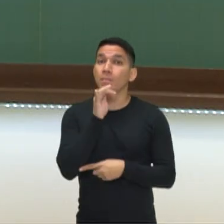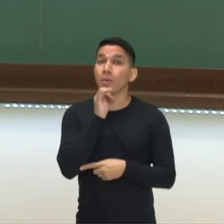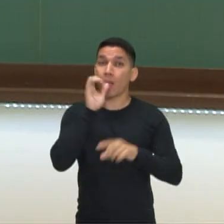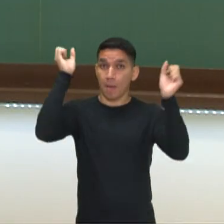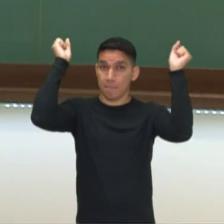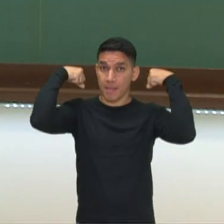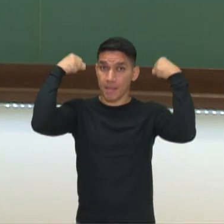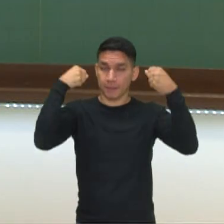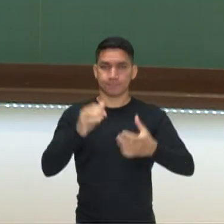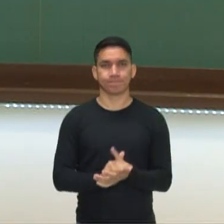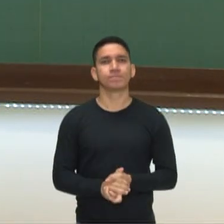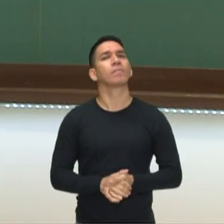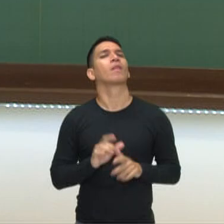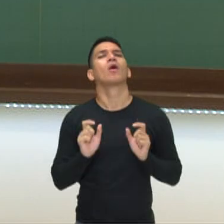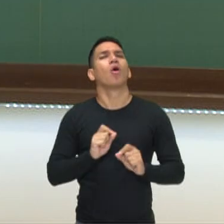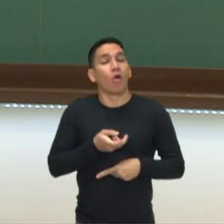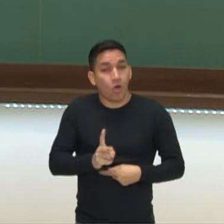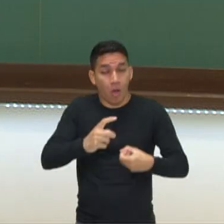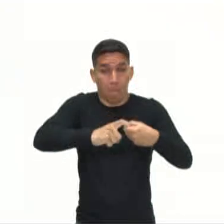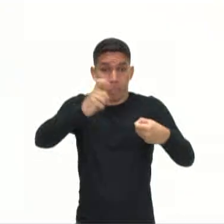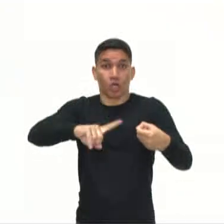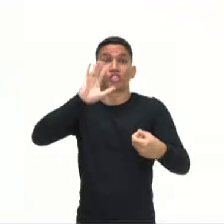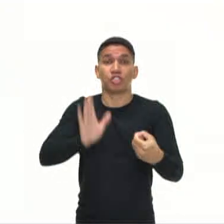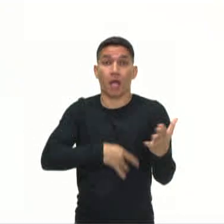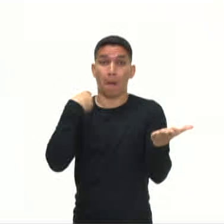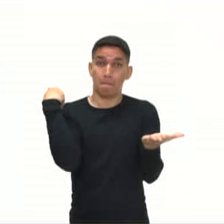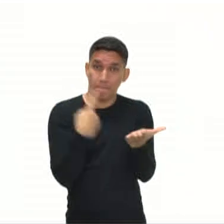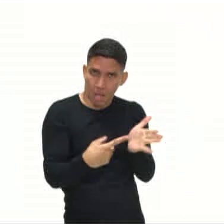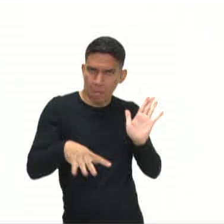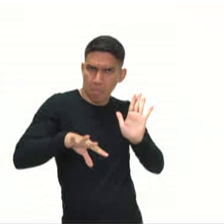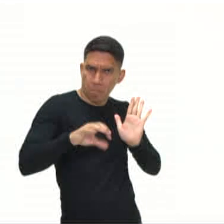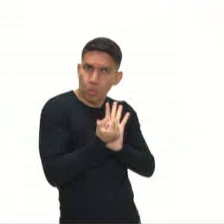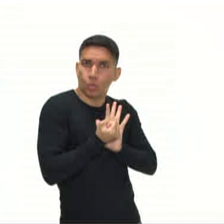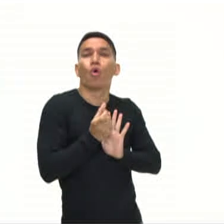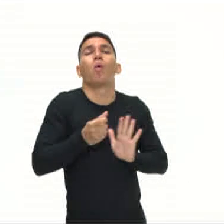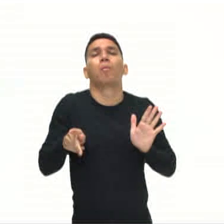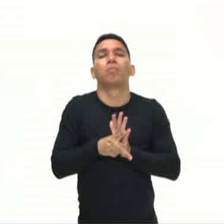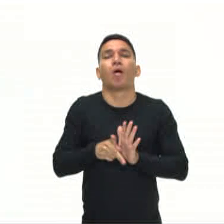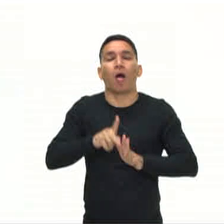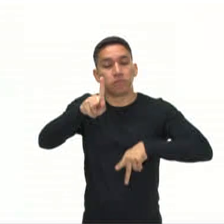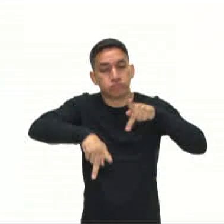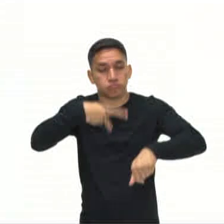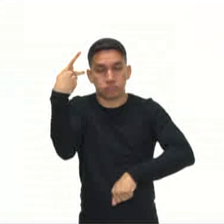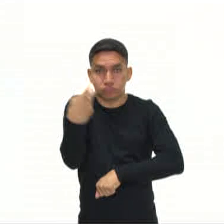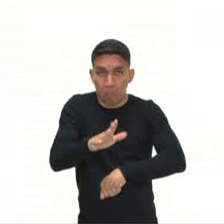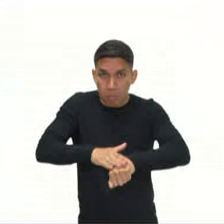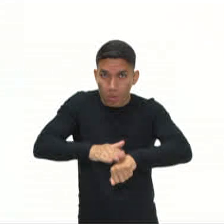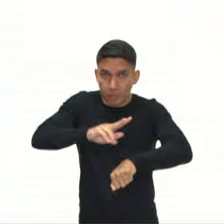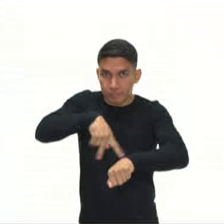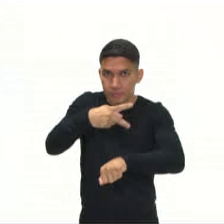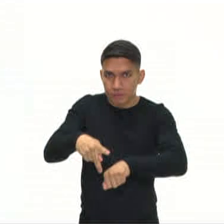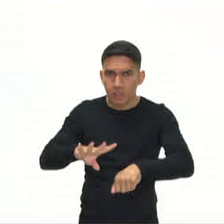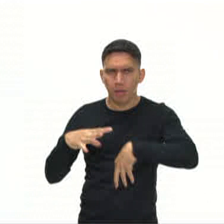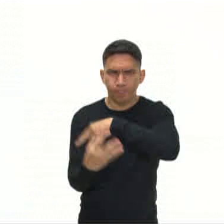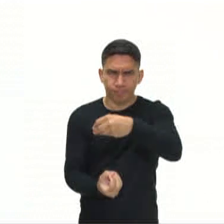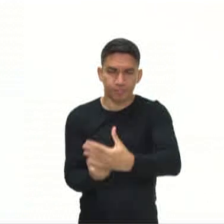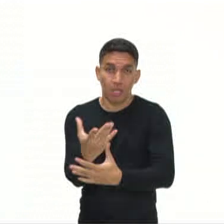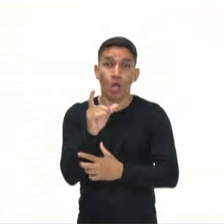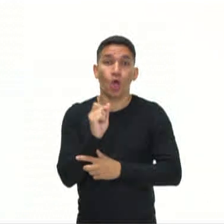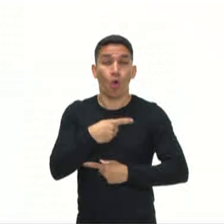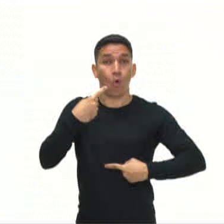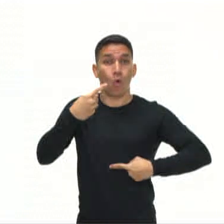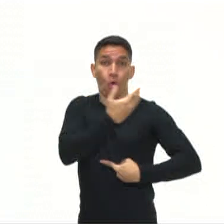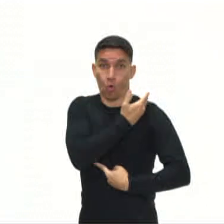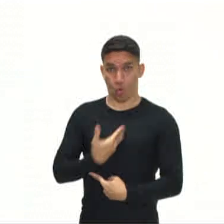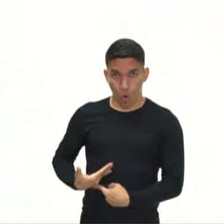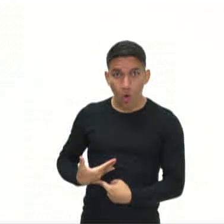México, mesmo a independência tendo sido marcada pela participação dos povos originários e dos mestiços, o governo acabou